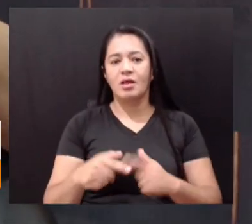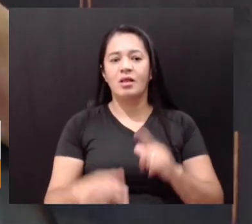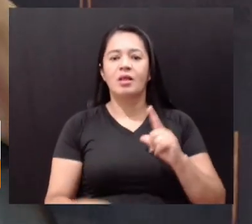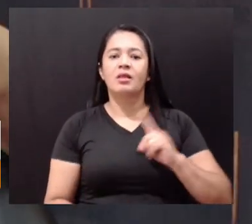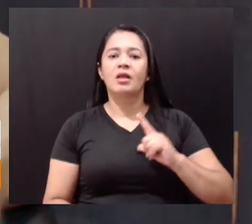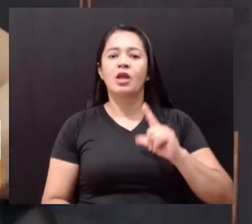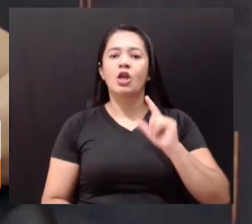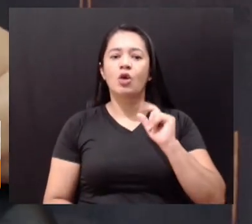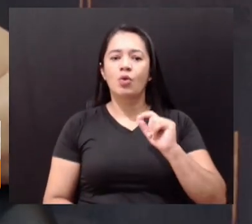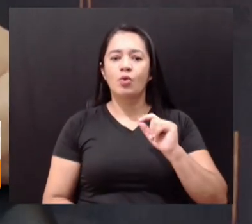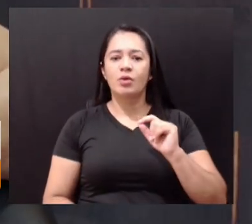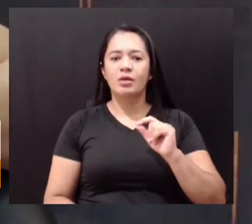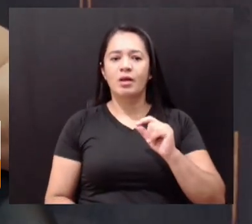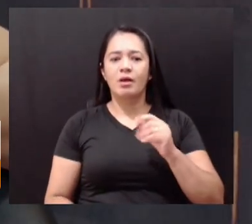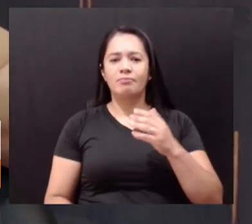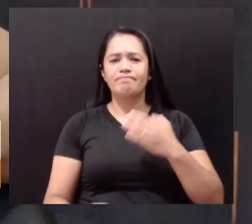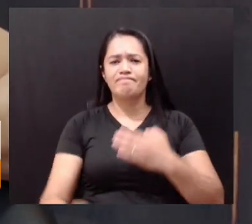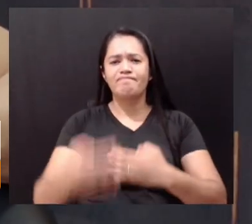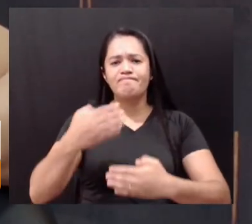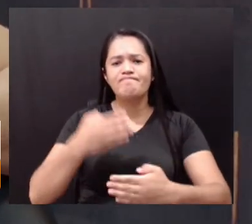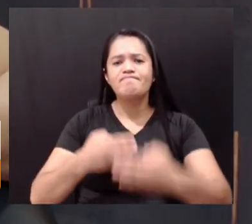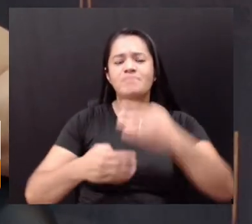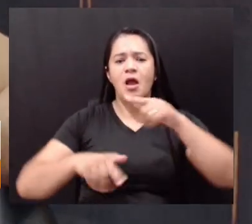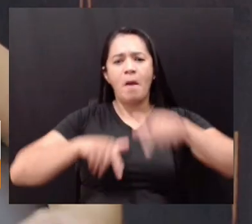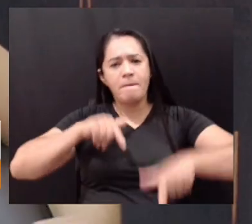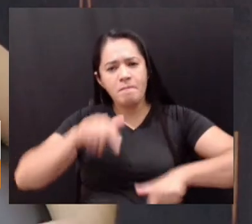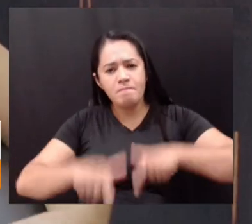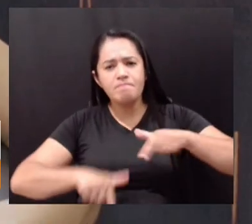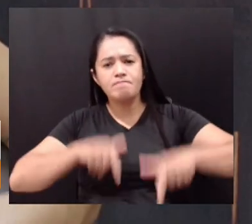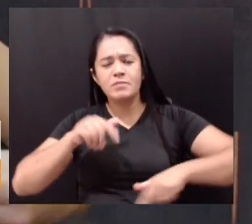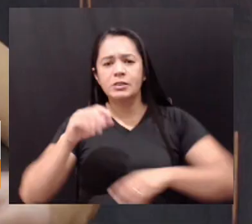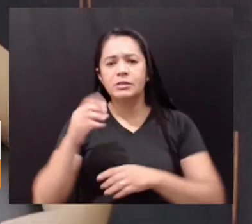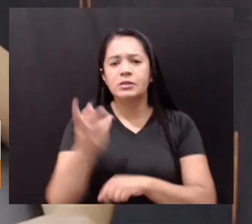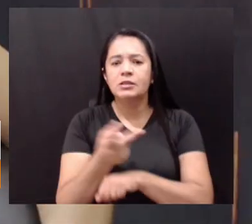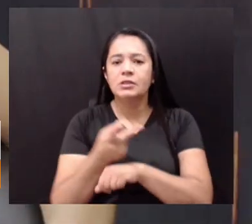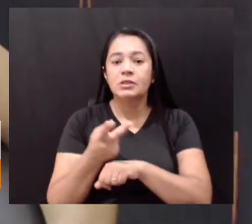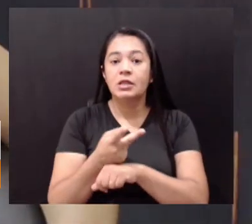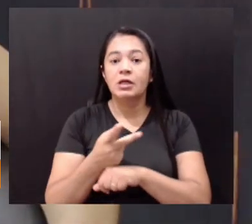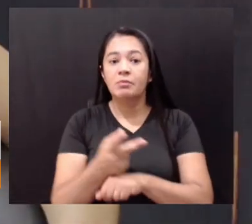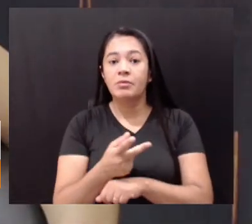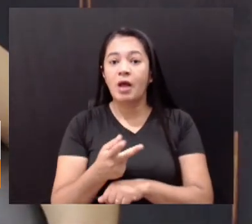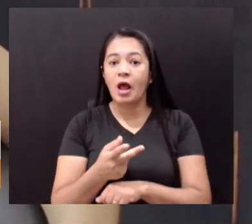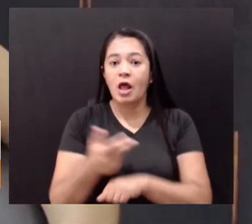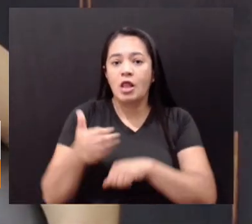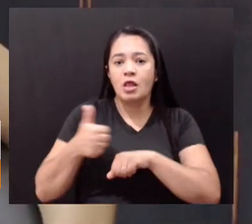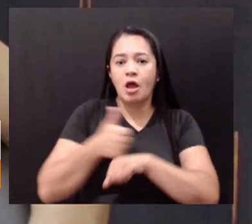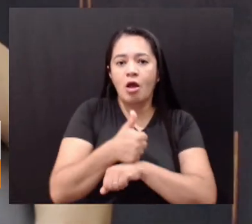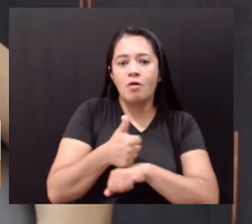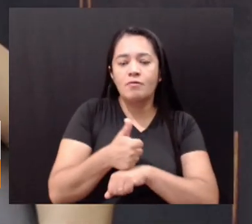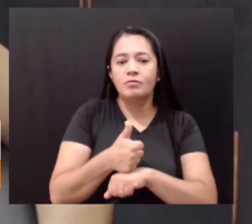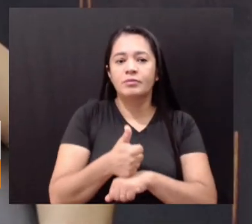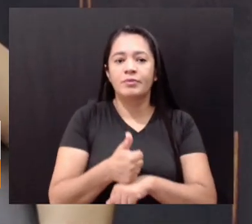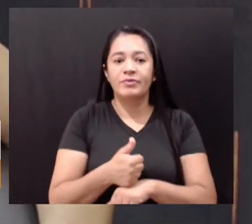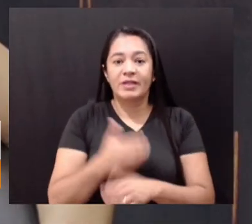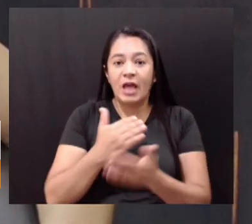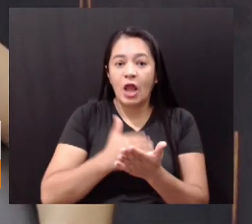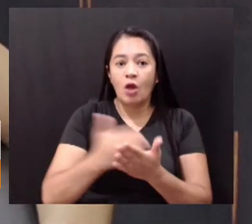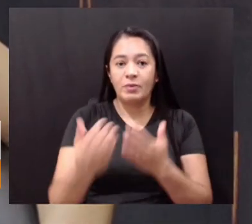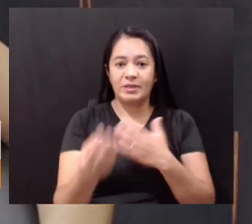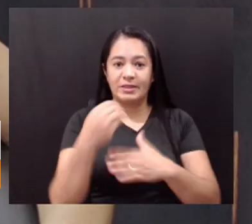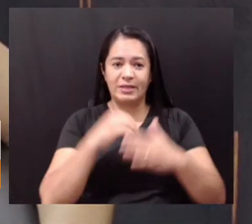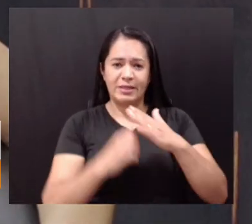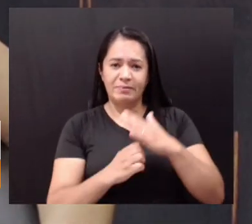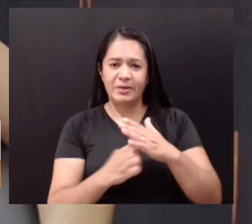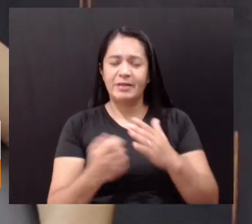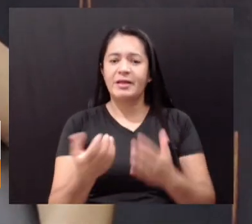progredir, de trabalhar, de uma busca por uma estabilidade muito grande. Então a pessoa começava na empresa, queria aposentar na empresa, essas